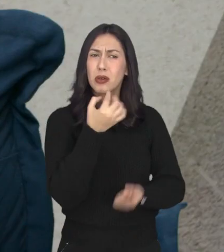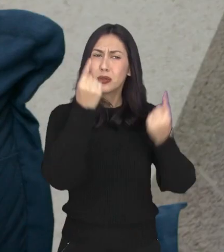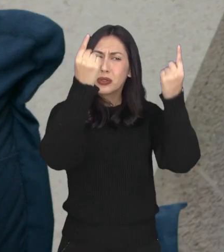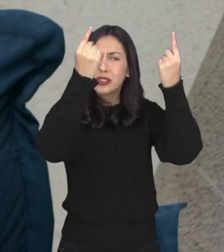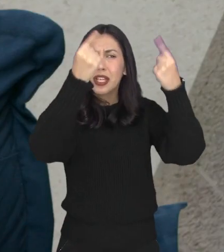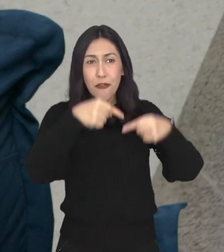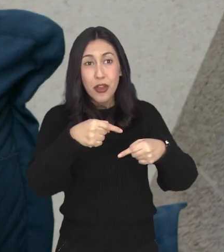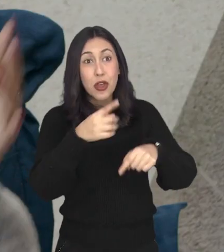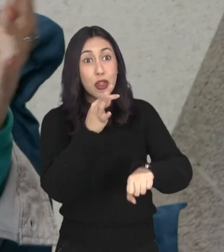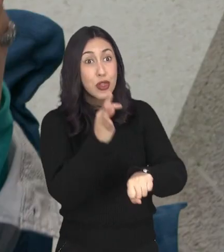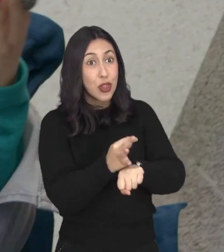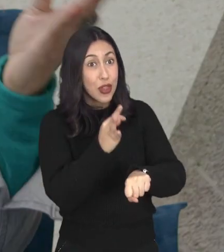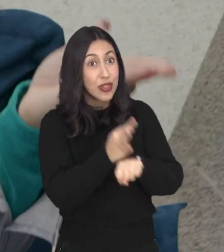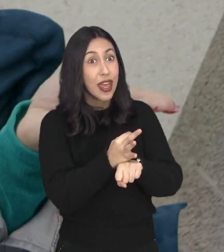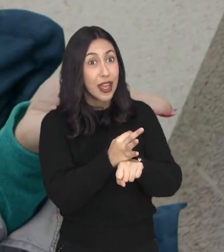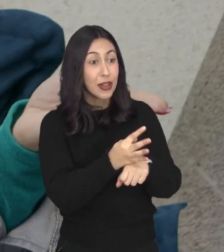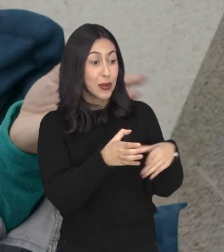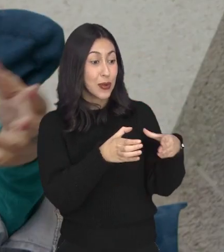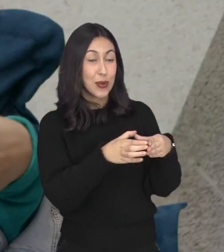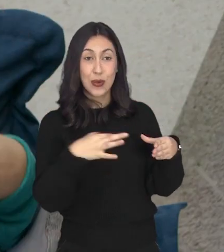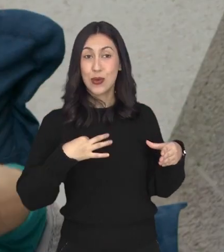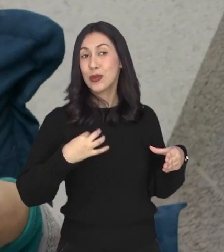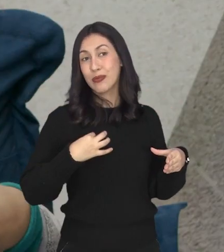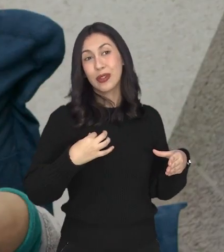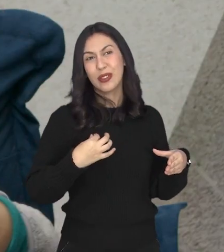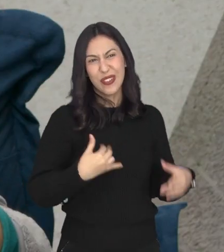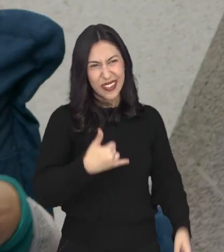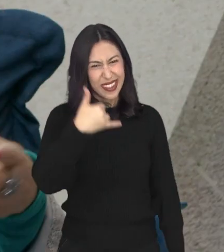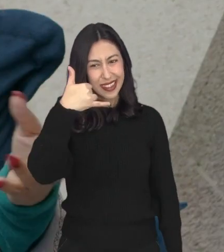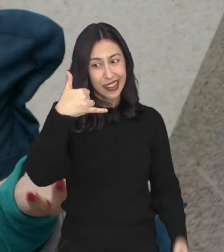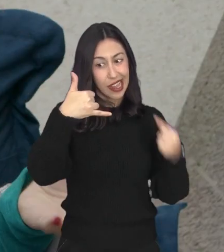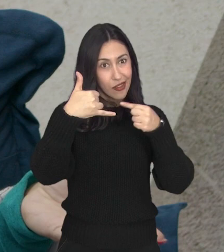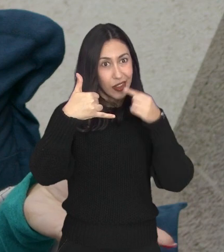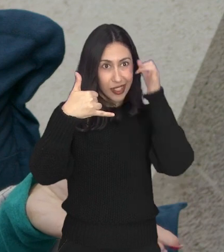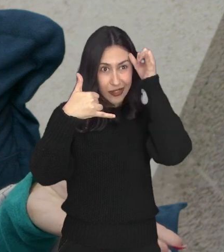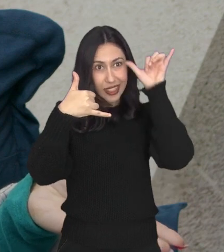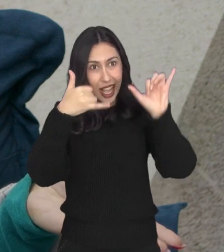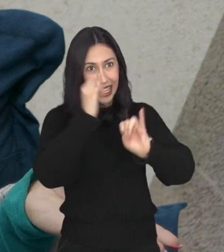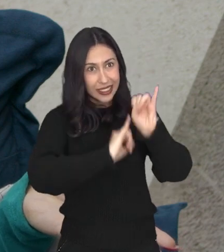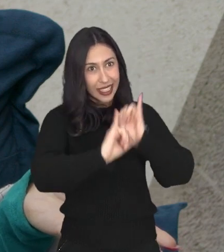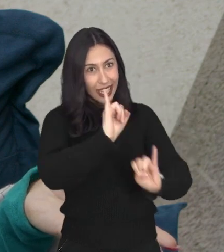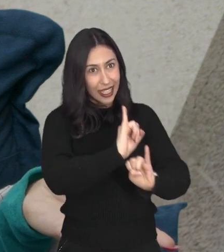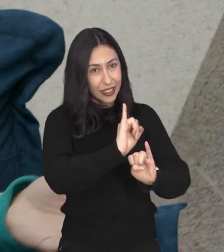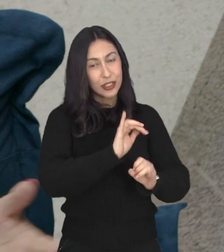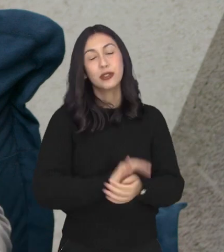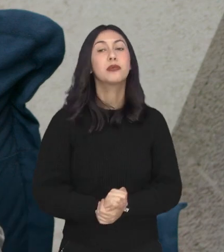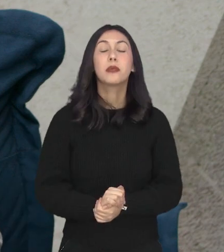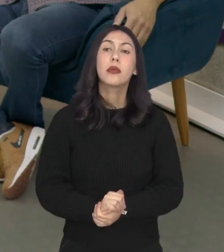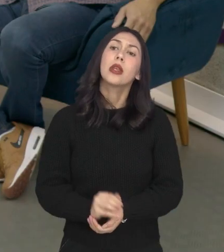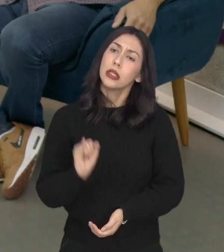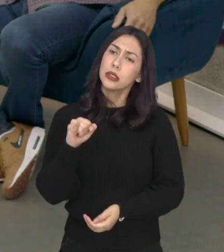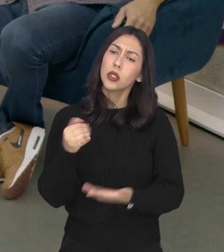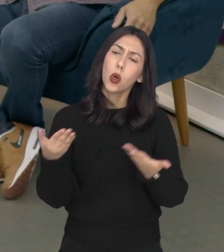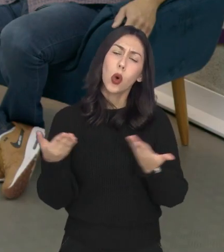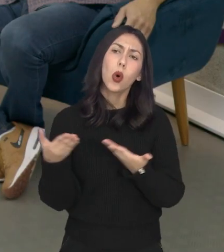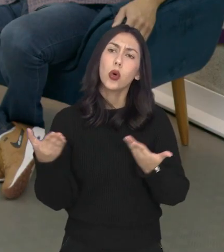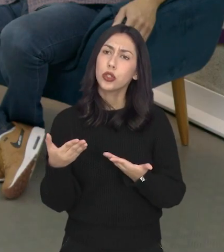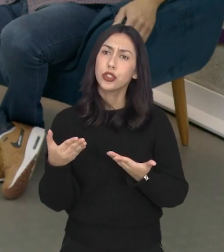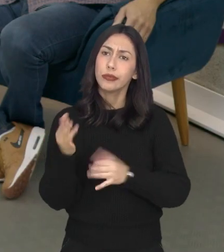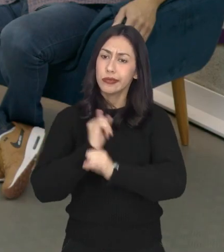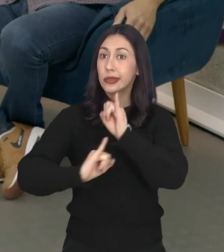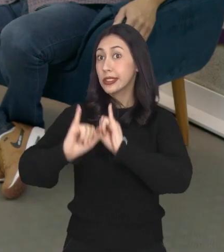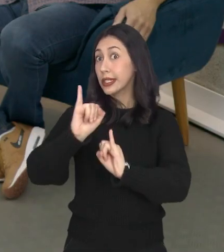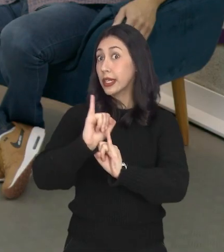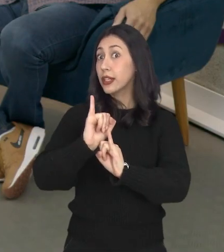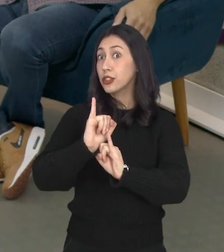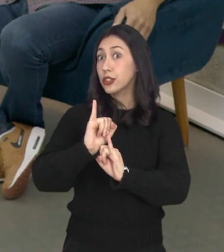acho que o maior desafio dos técnicos e dos clubes talvez seja o telefone, né, a internet. Geralmente hoje em dia, né,